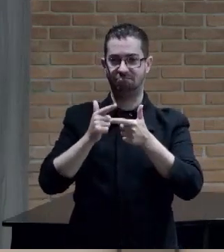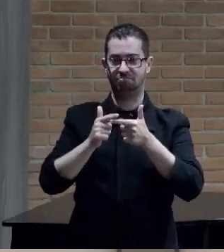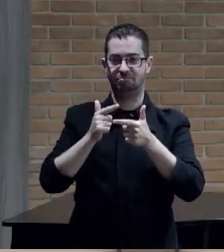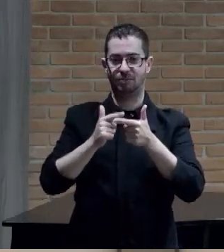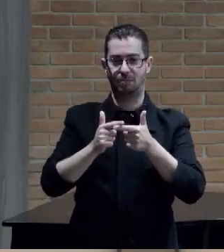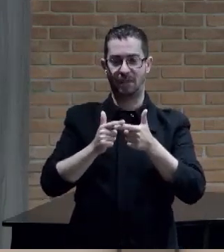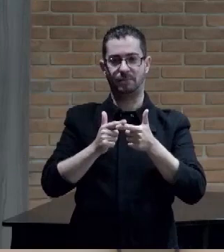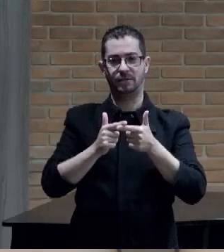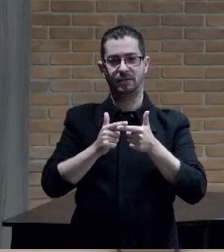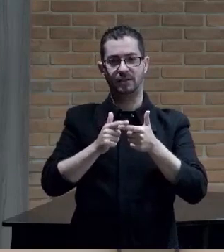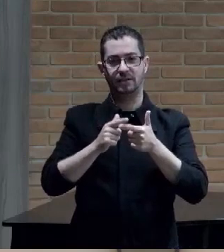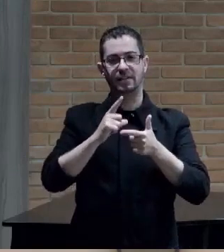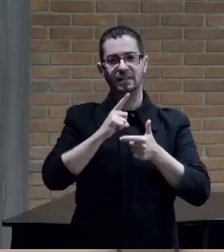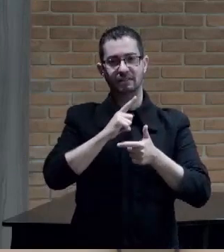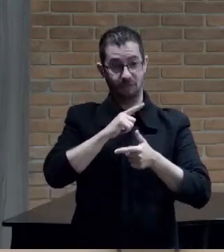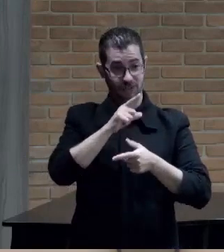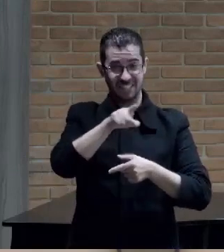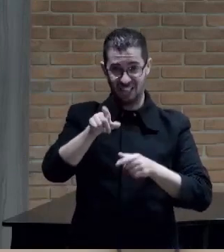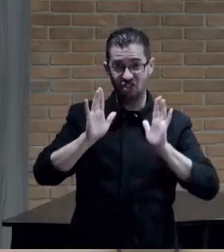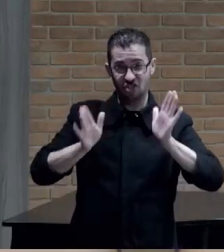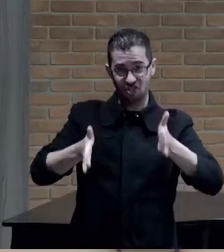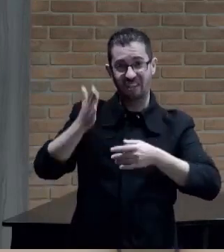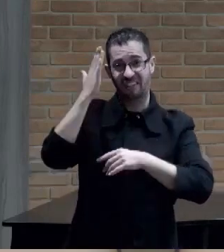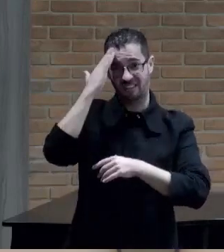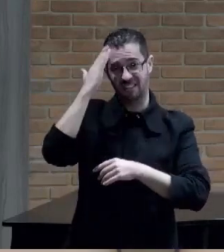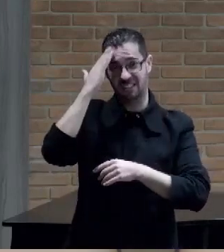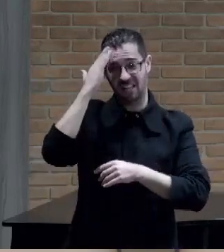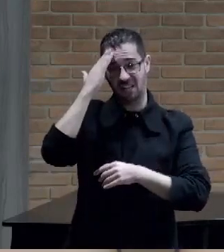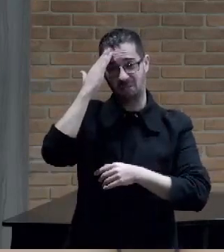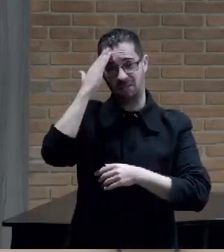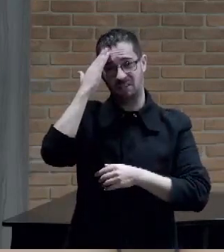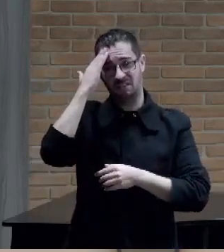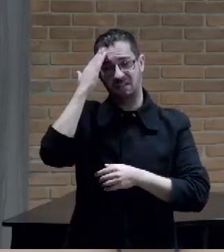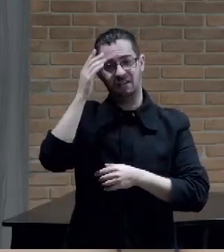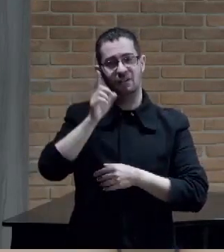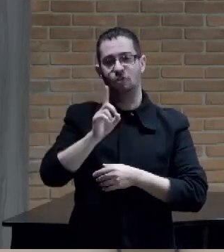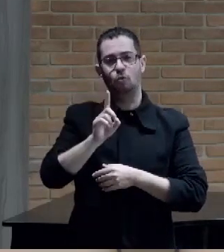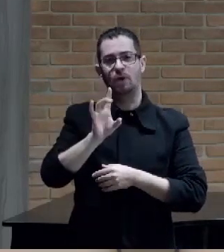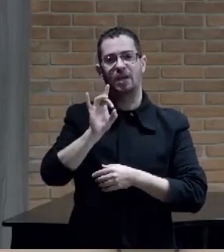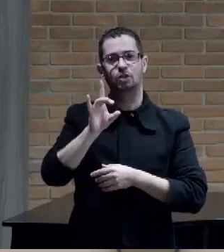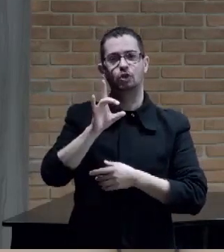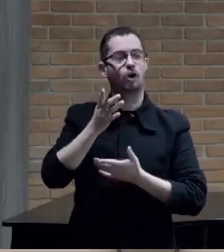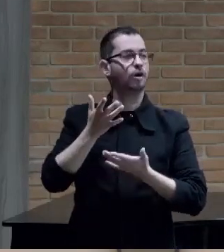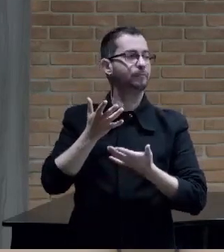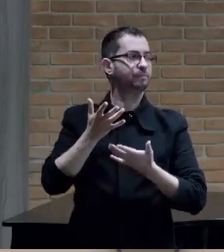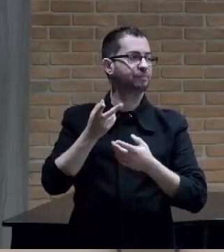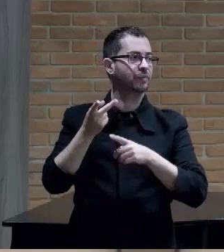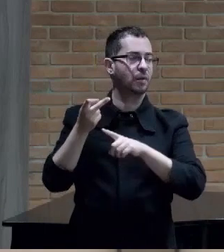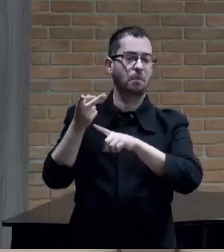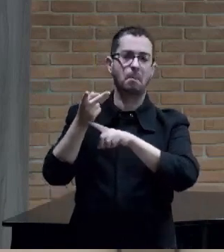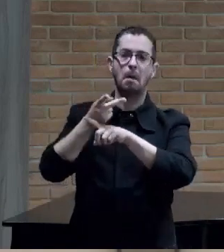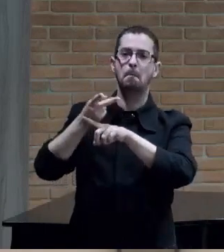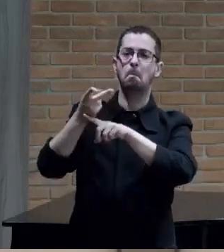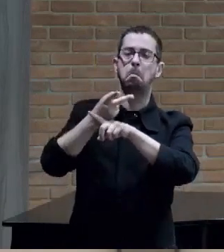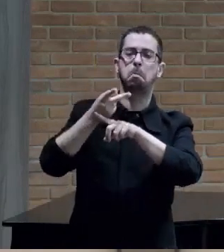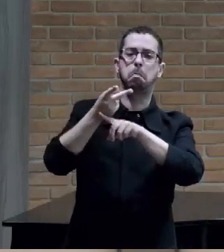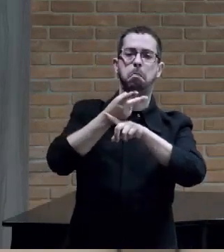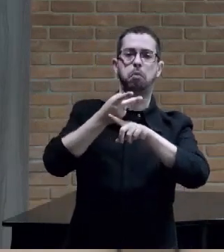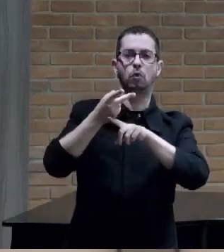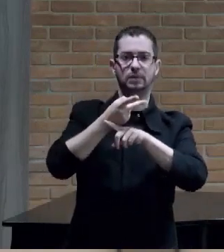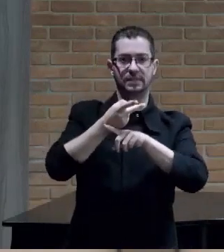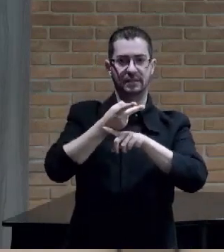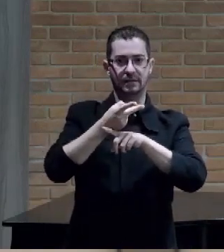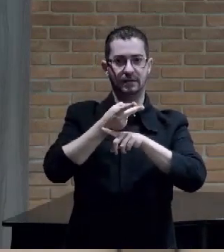que alguns de vocês já sabem, é que não é apenas uma busca de algo